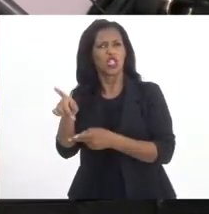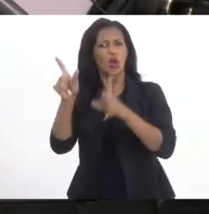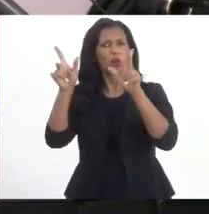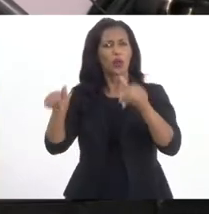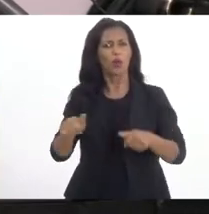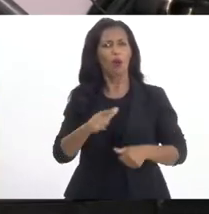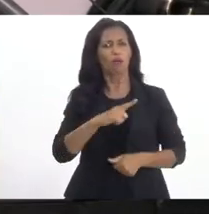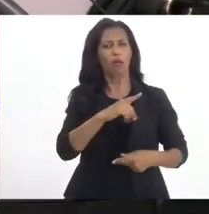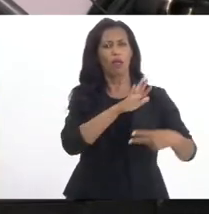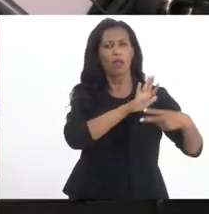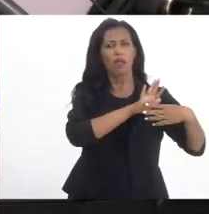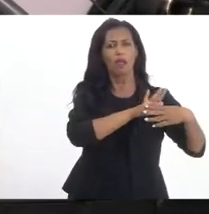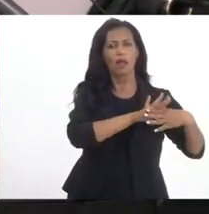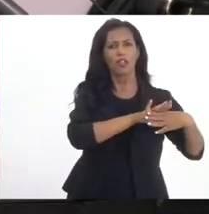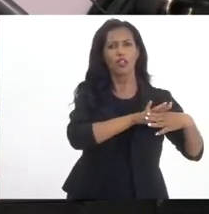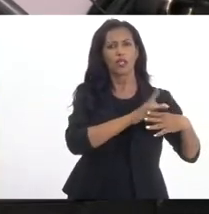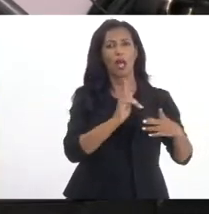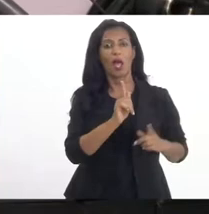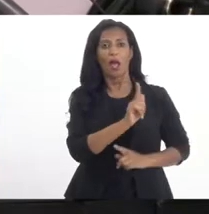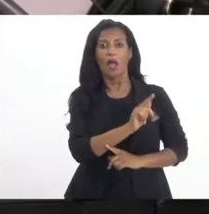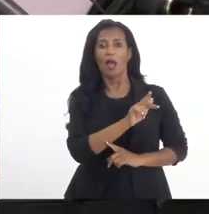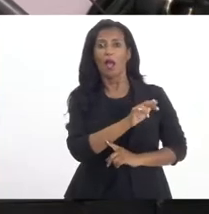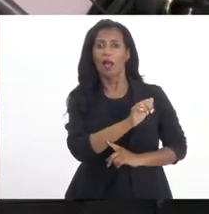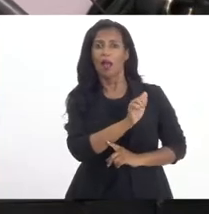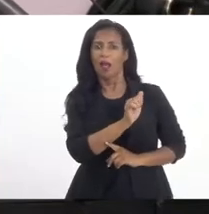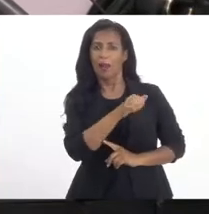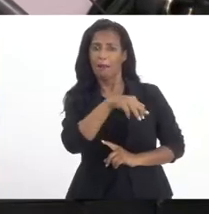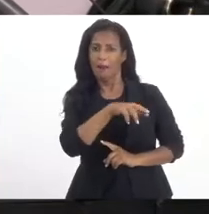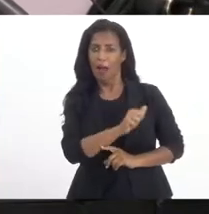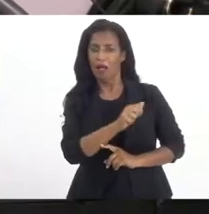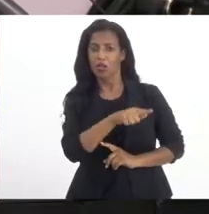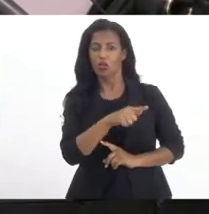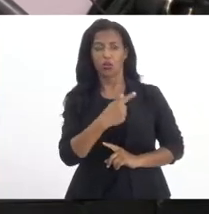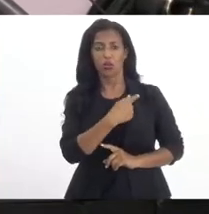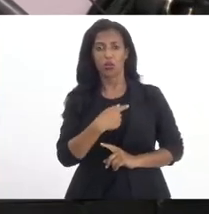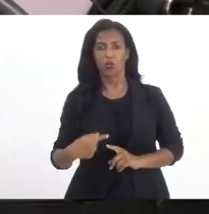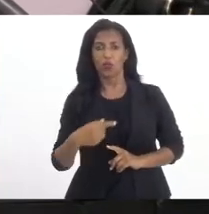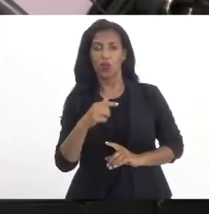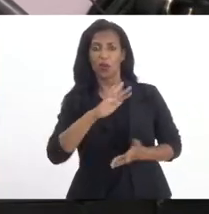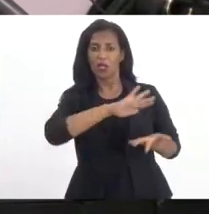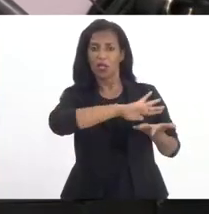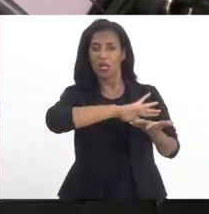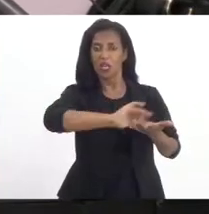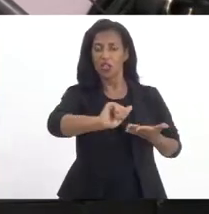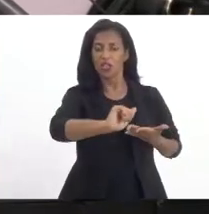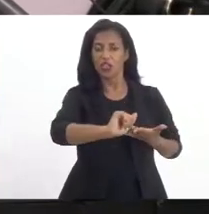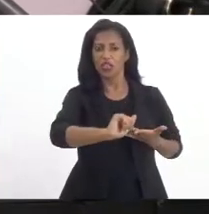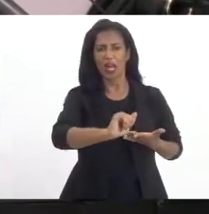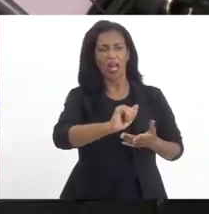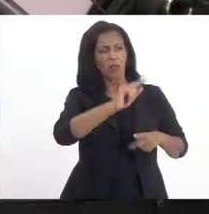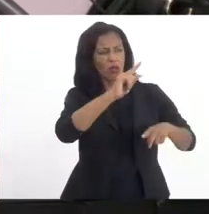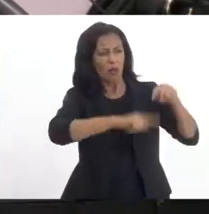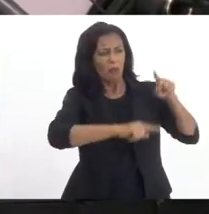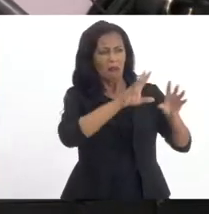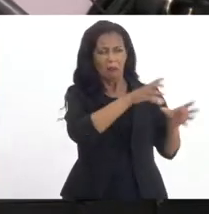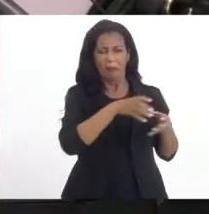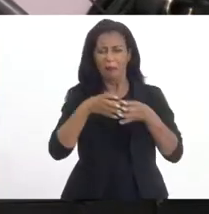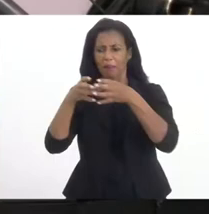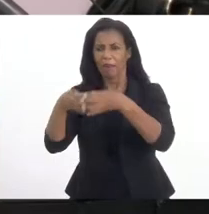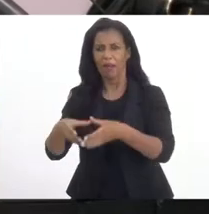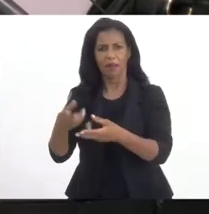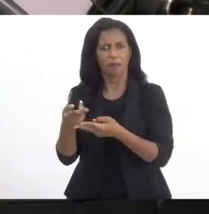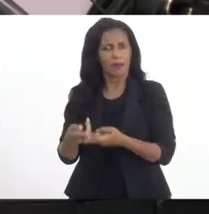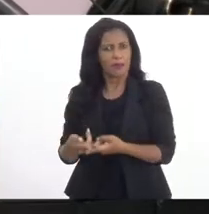Caxias, que era o chão de Gramacho, que o governo do Estado queria extinguir, e aí queria colocar esse mesmo aterro sanitário na região de